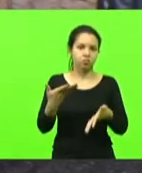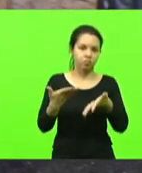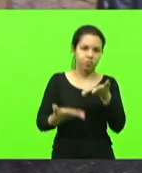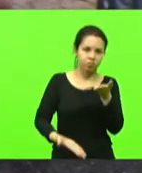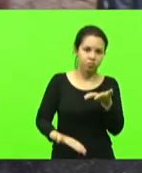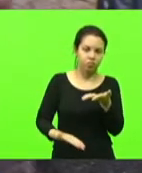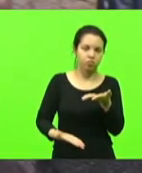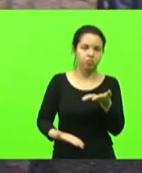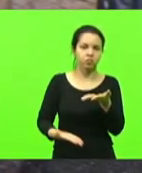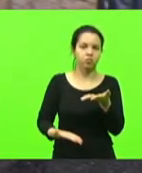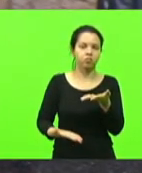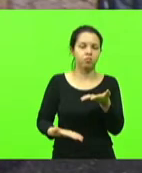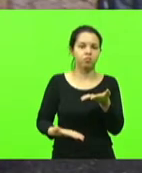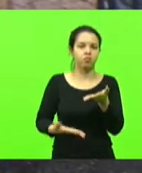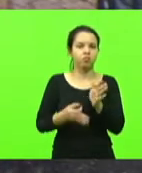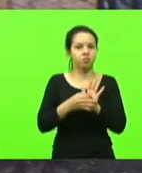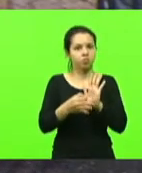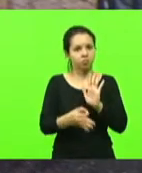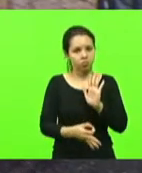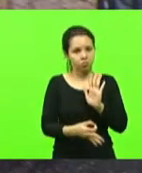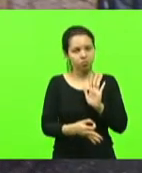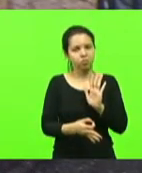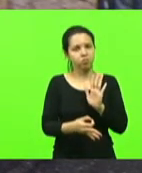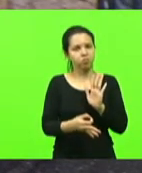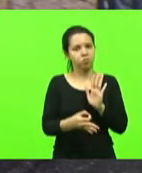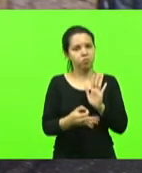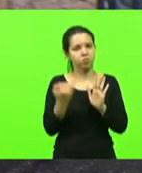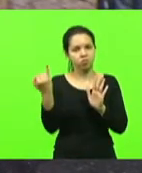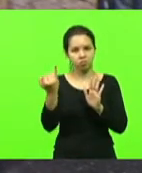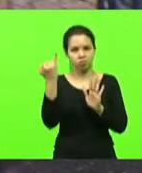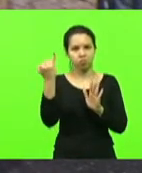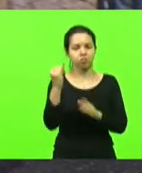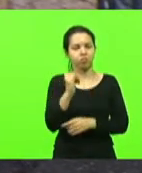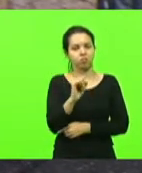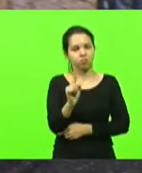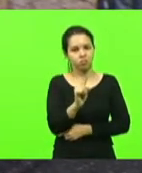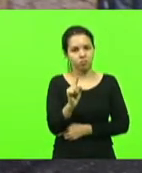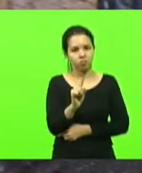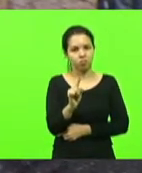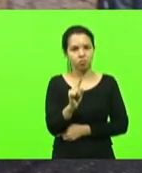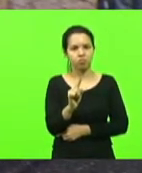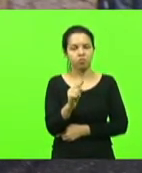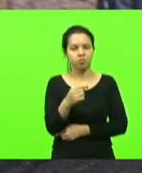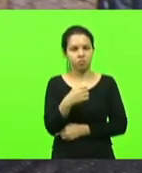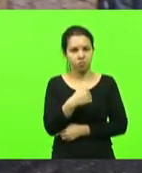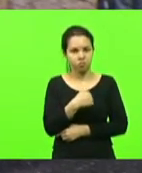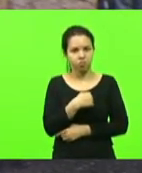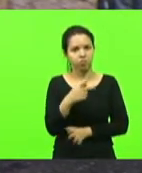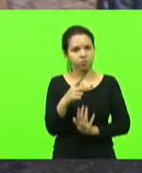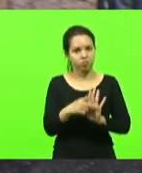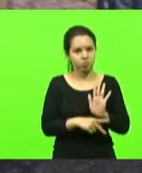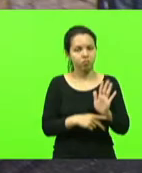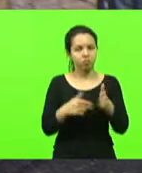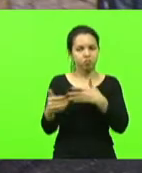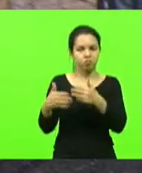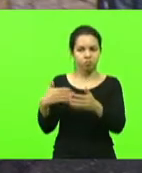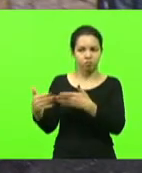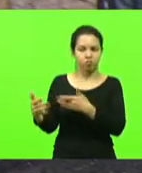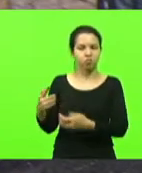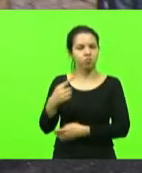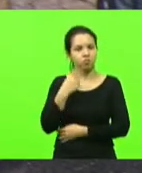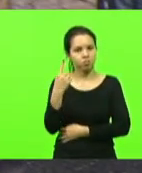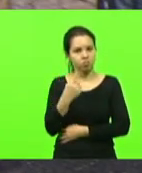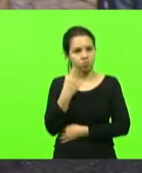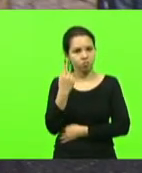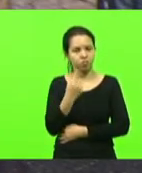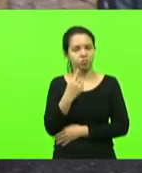o motivo da sua origem, isso pouco importa. Como eu apego aqui o projeto de qualquer deputado, indiferente de